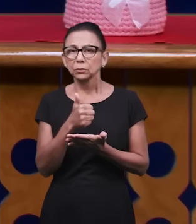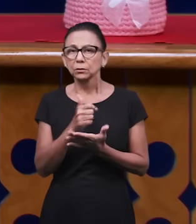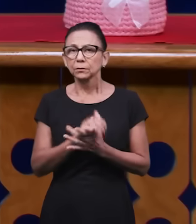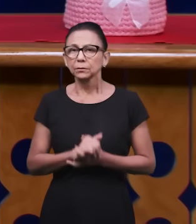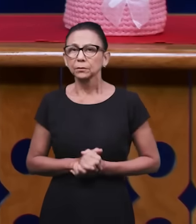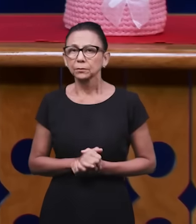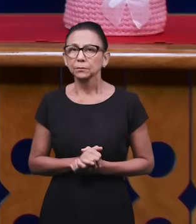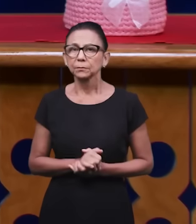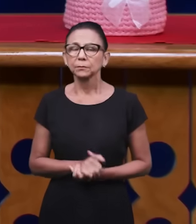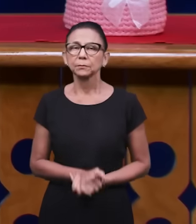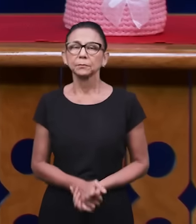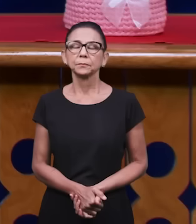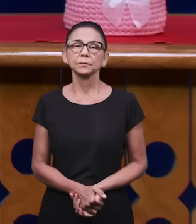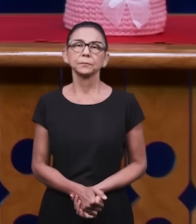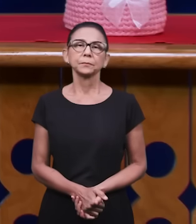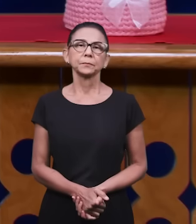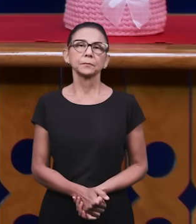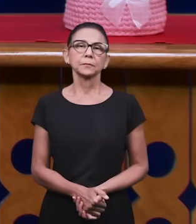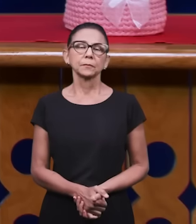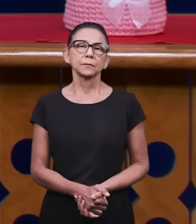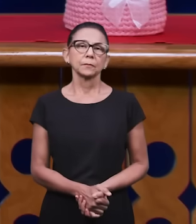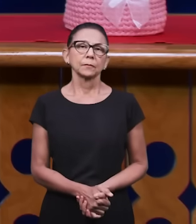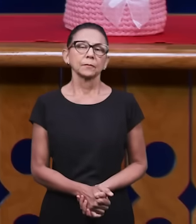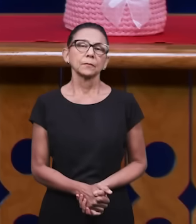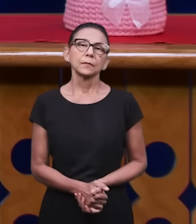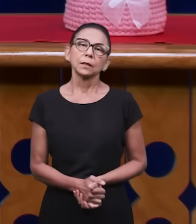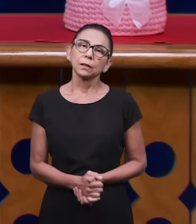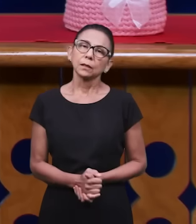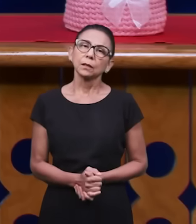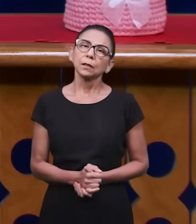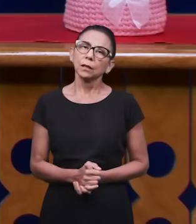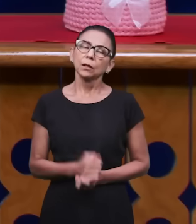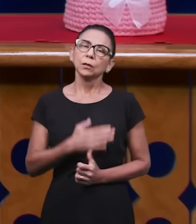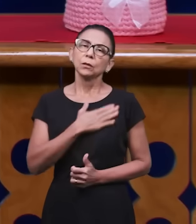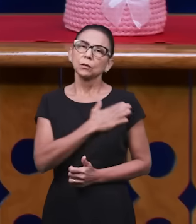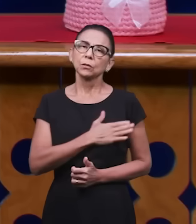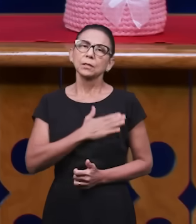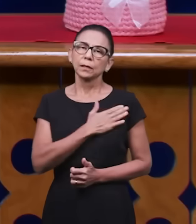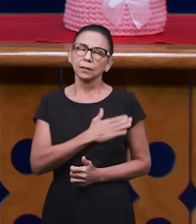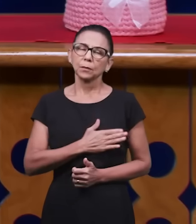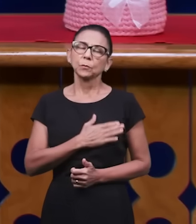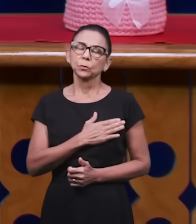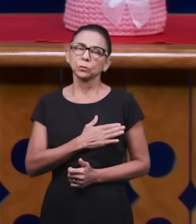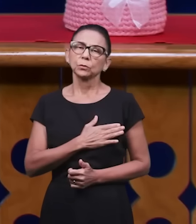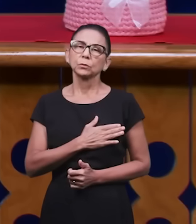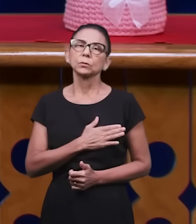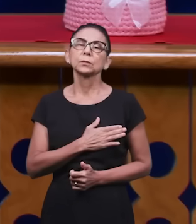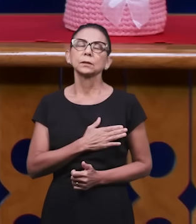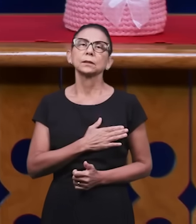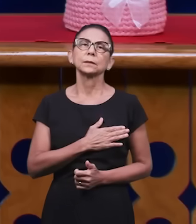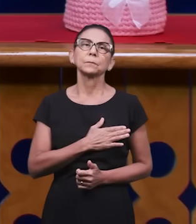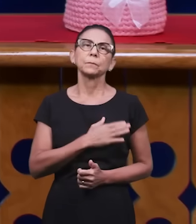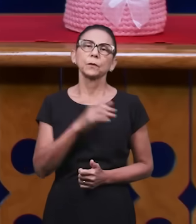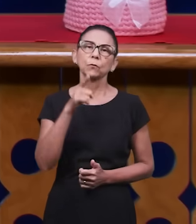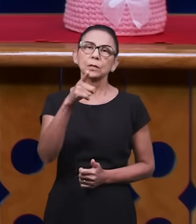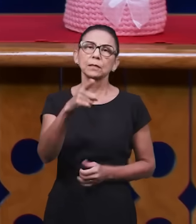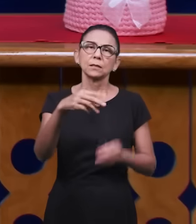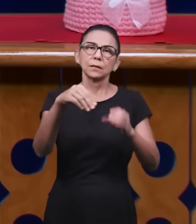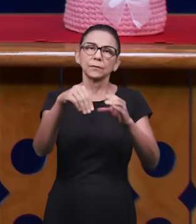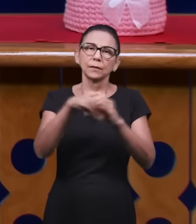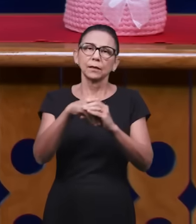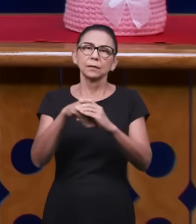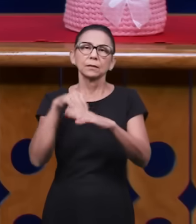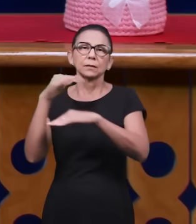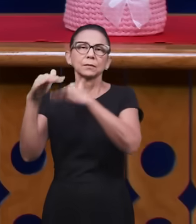que eu gostaria que já tivesse acontecido na sua vida, ou que você está passando por ele, todo esse processo estiver executado, consolidado na sua